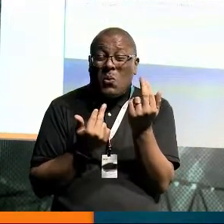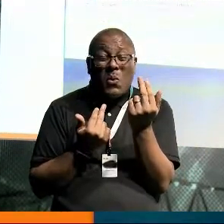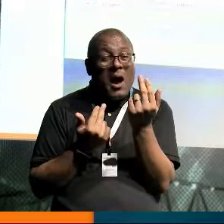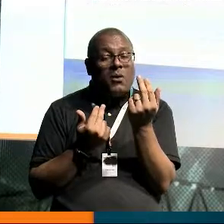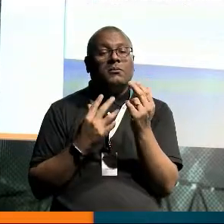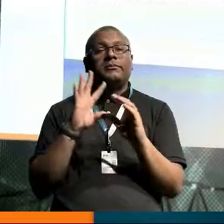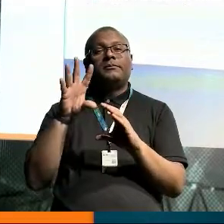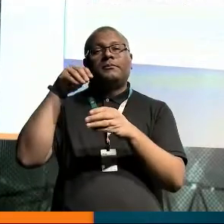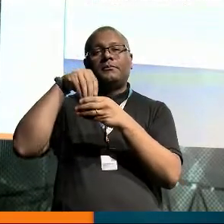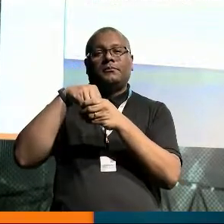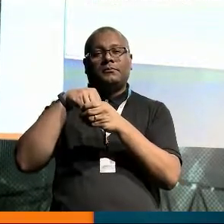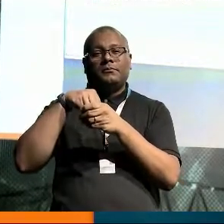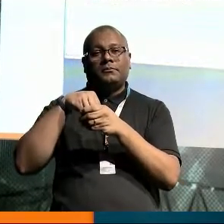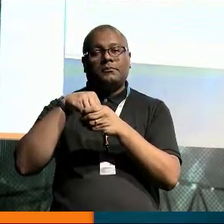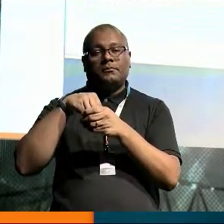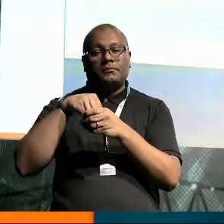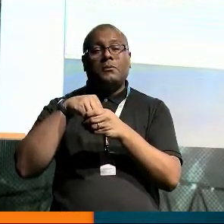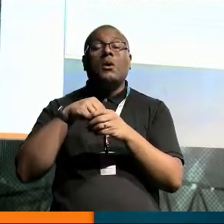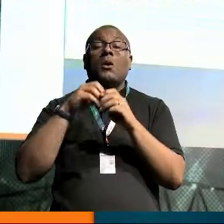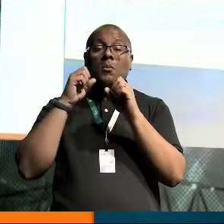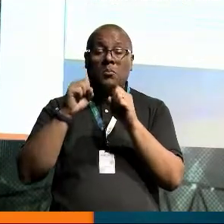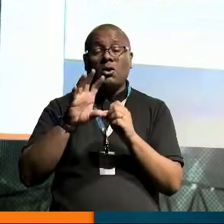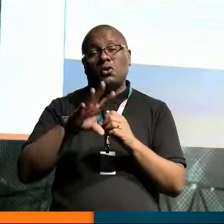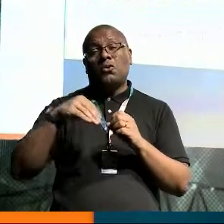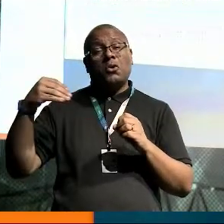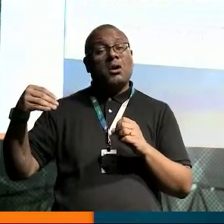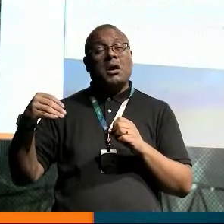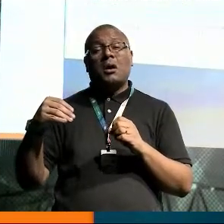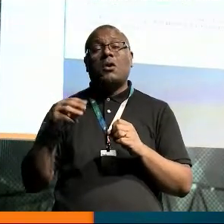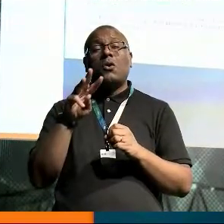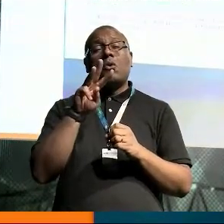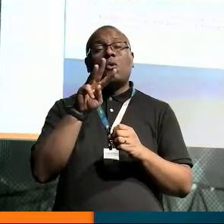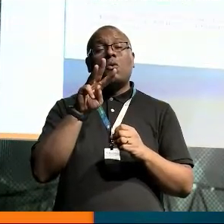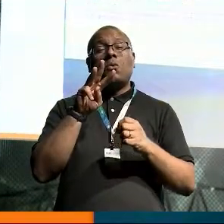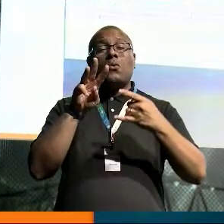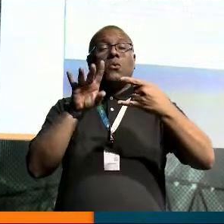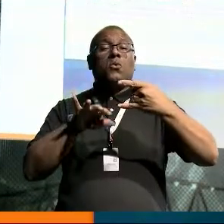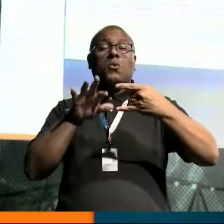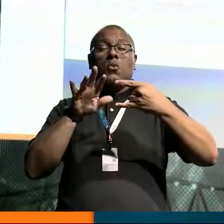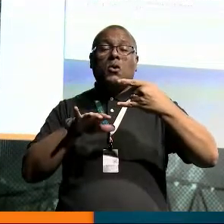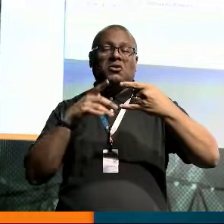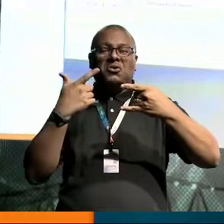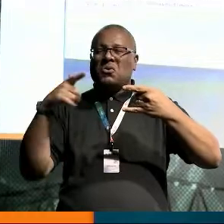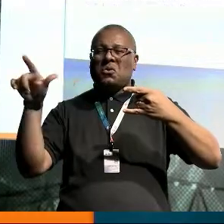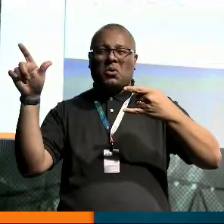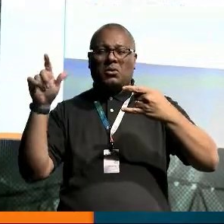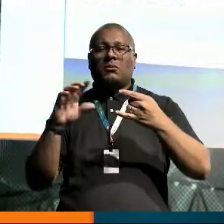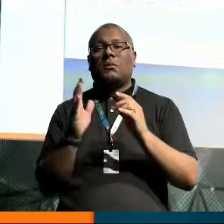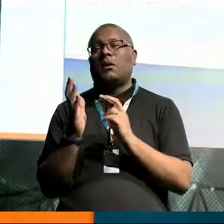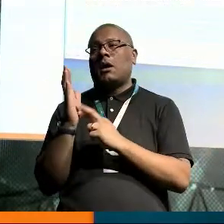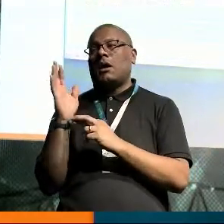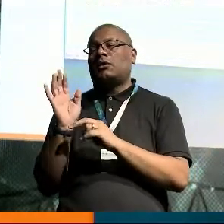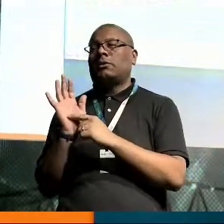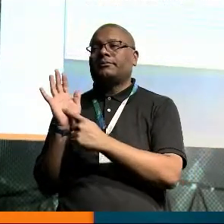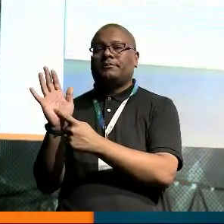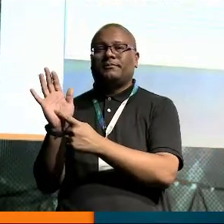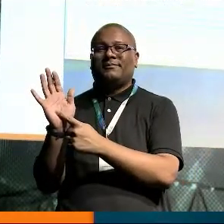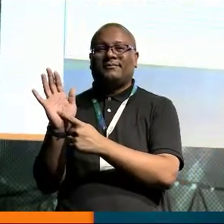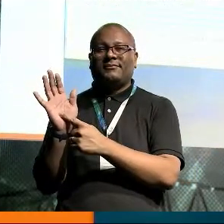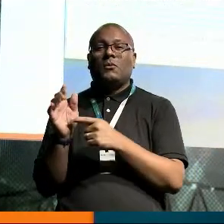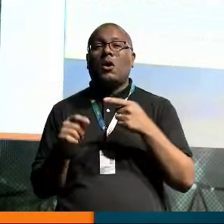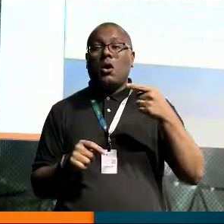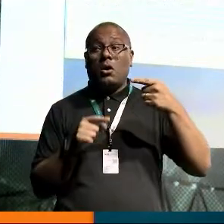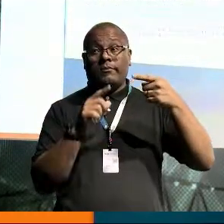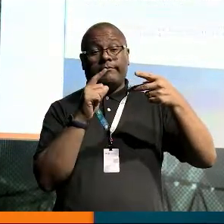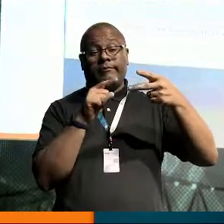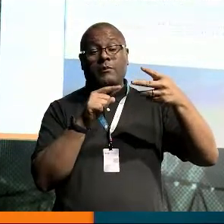assim. Está dessa forma. Aí você exporta para um editor de texto, pronto, você já tem um relatório para mostrar para a equipe. Isso